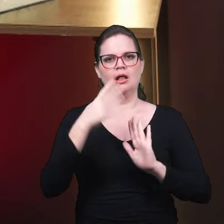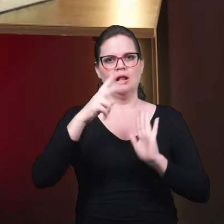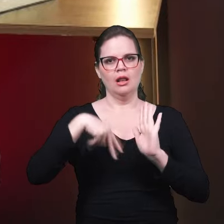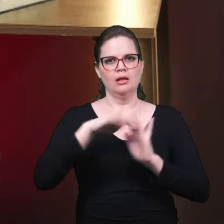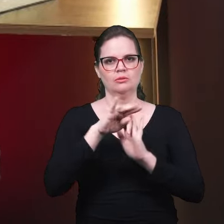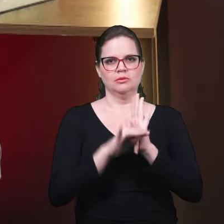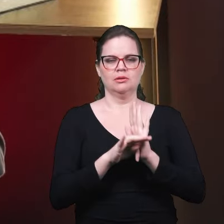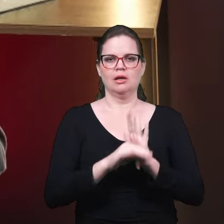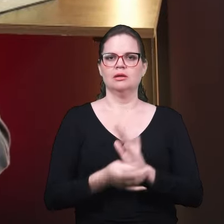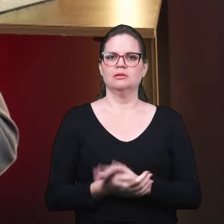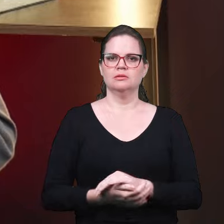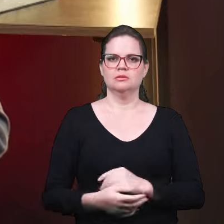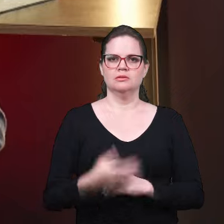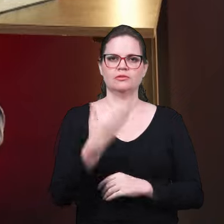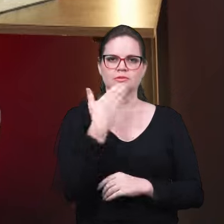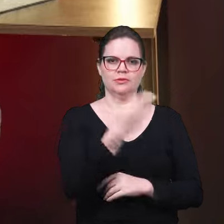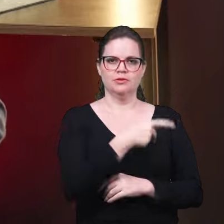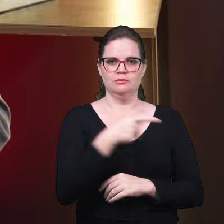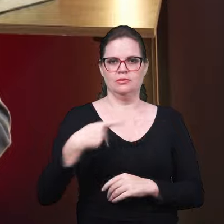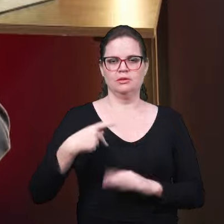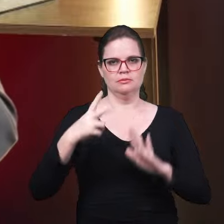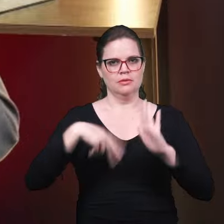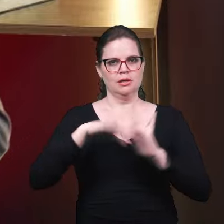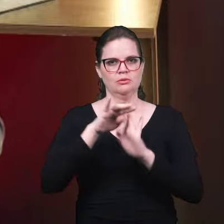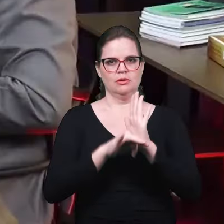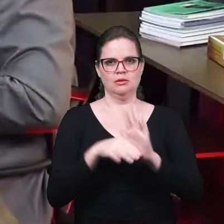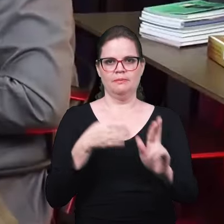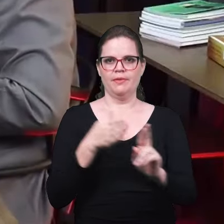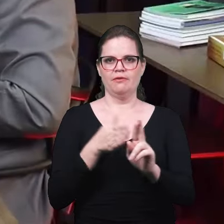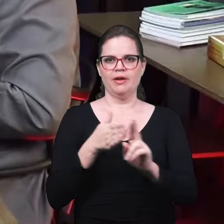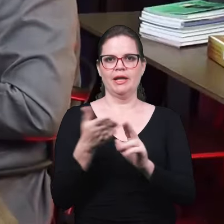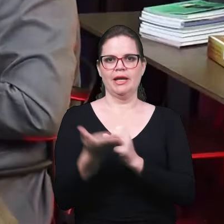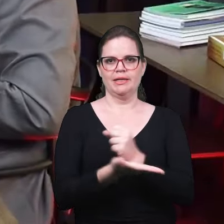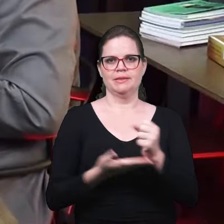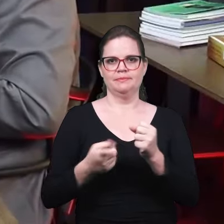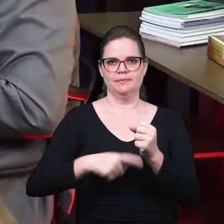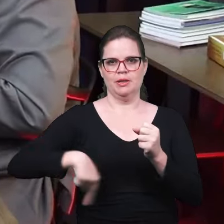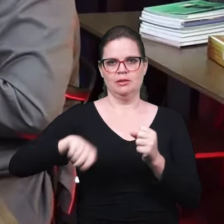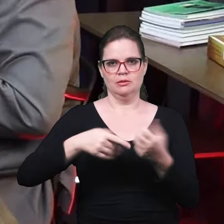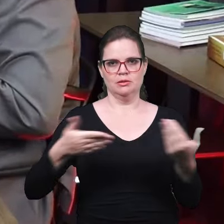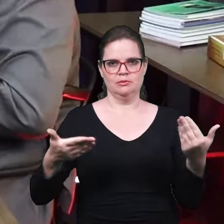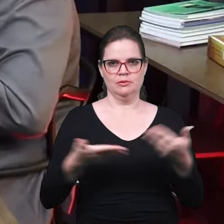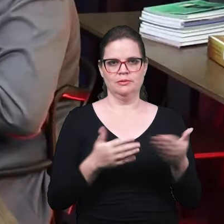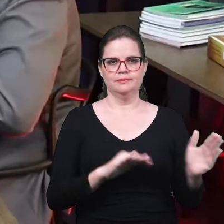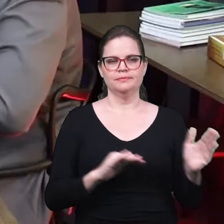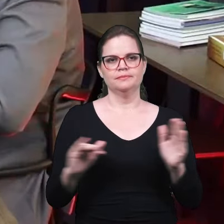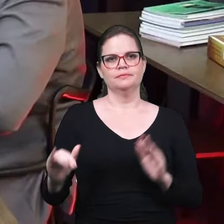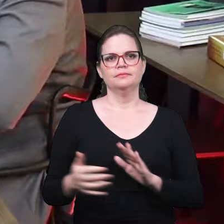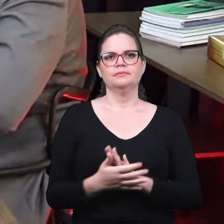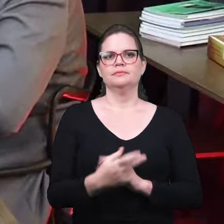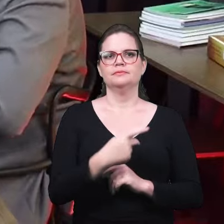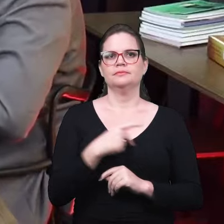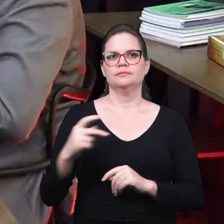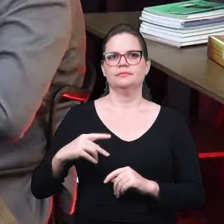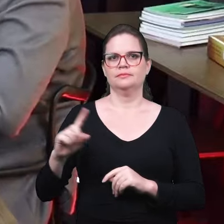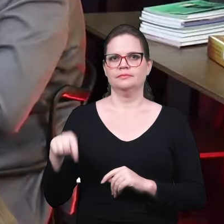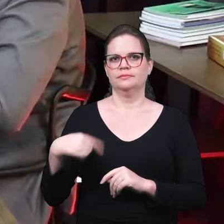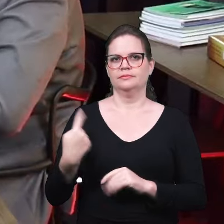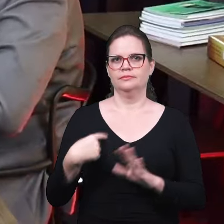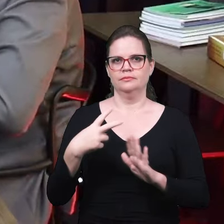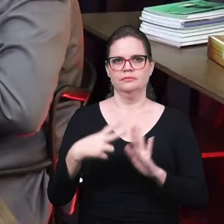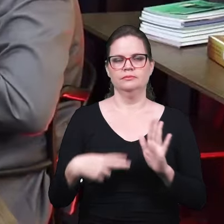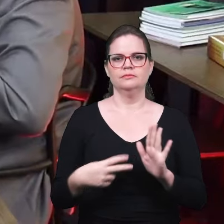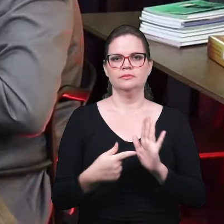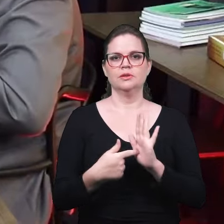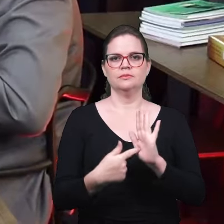base, eu gostaria que o pastor lesse para nós e fizesse já um comentário. Sim. Pastor Alex, nós poderíamos ler o